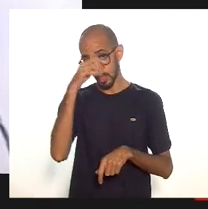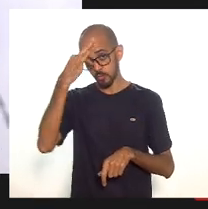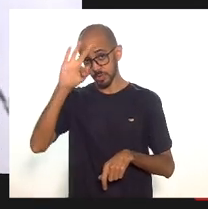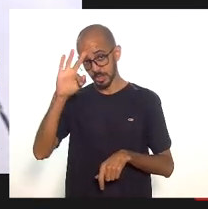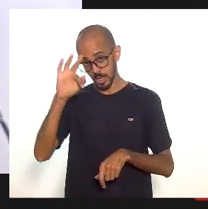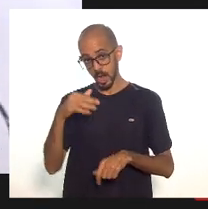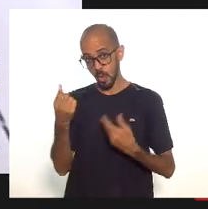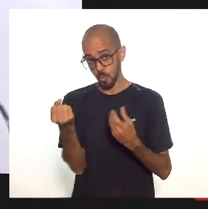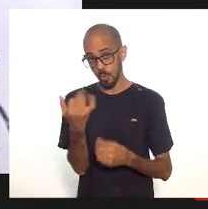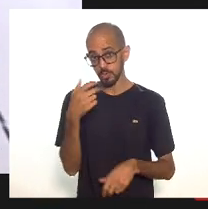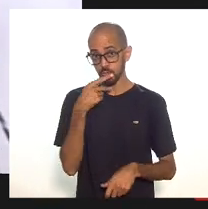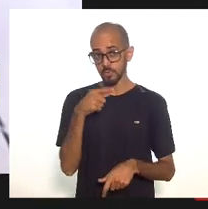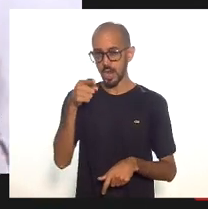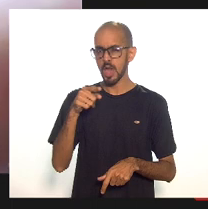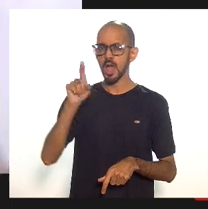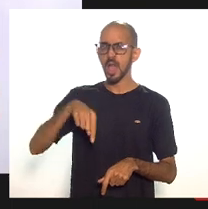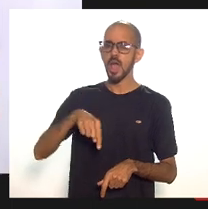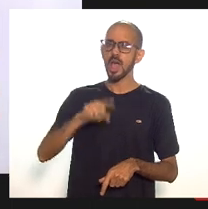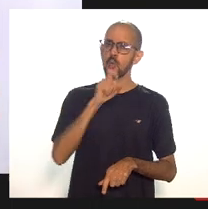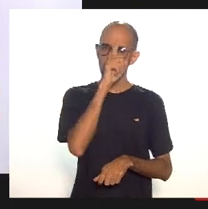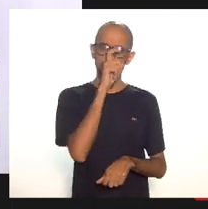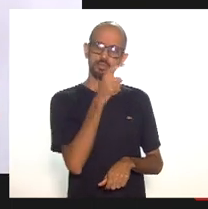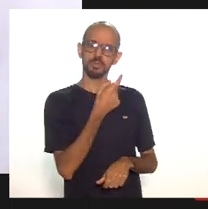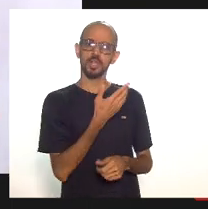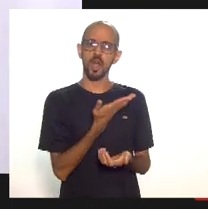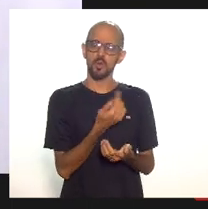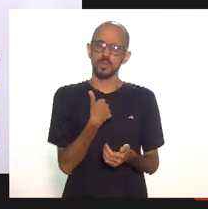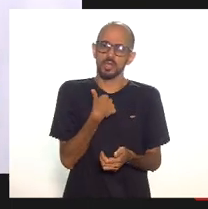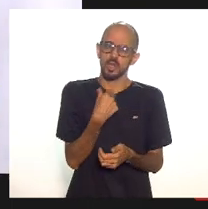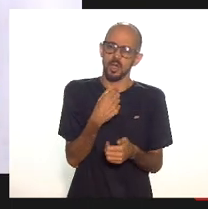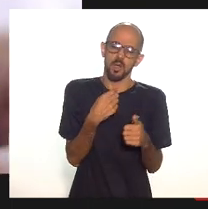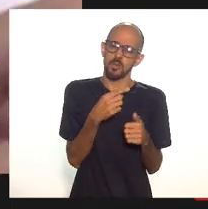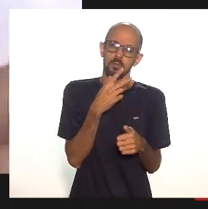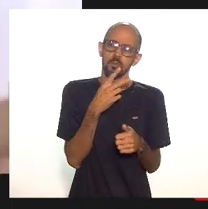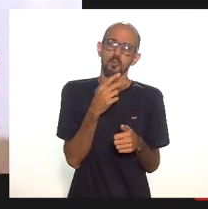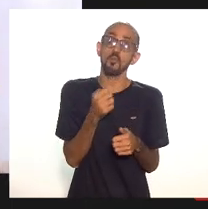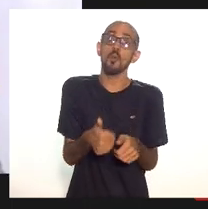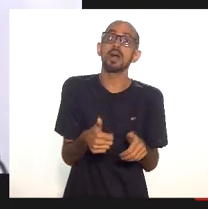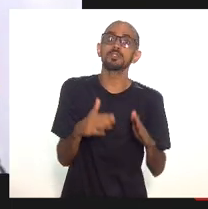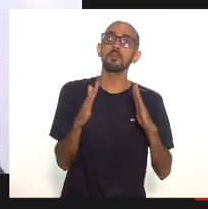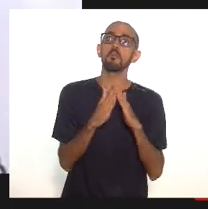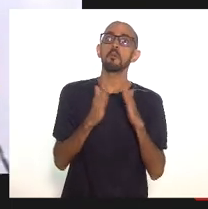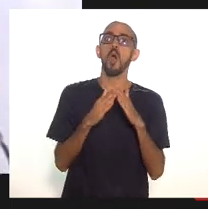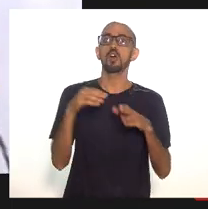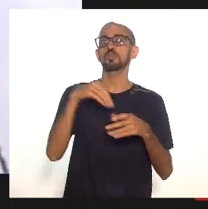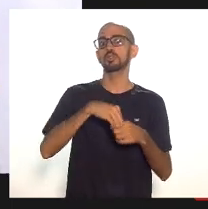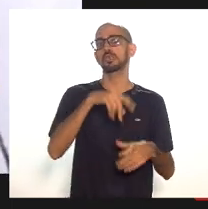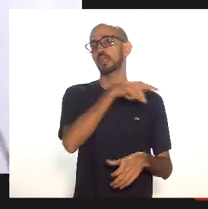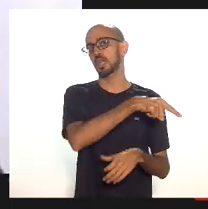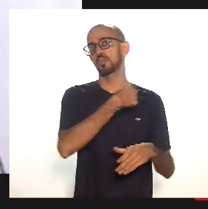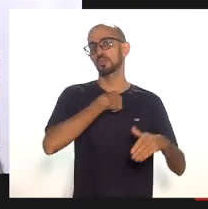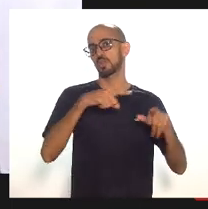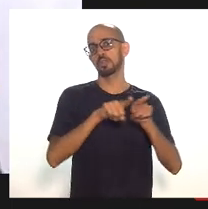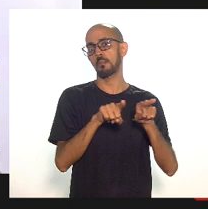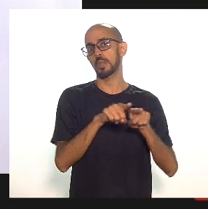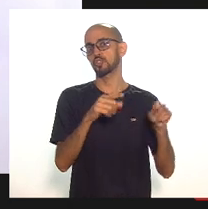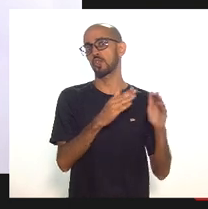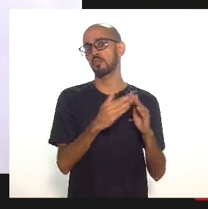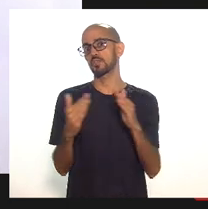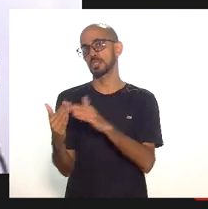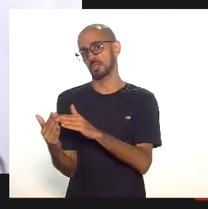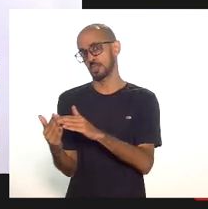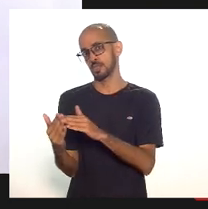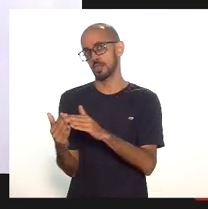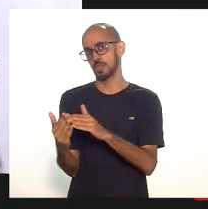fala, aquele hospital ali que eu praticamente moro ali dentro, em aspas, que sou vizinha, o Hospital Federal,